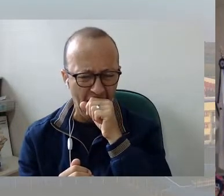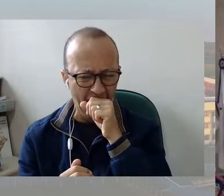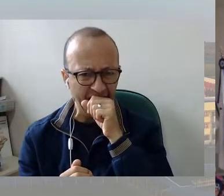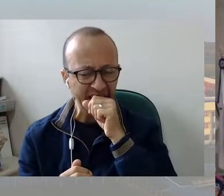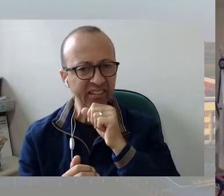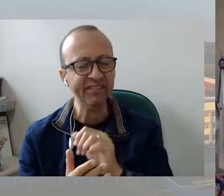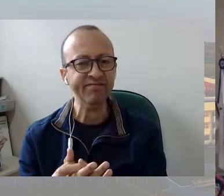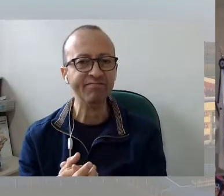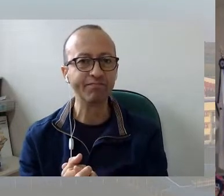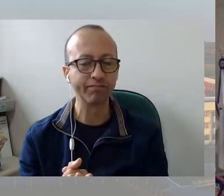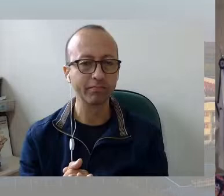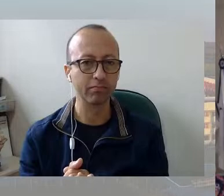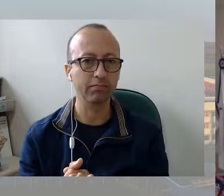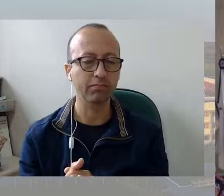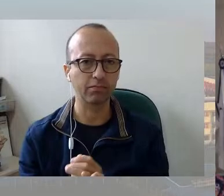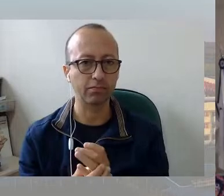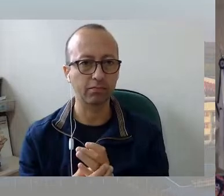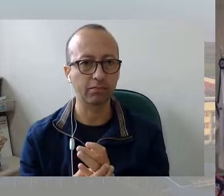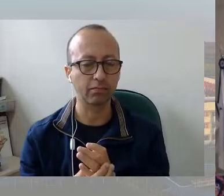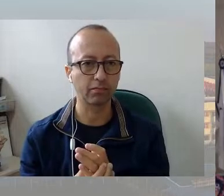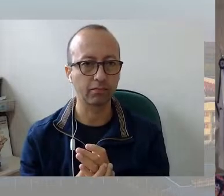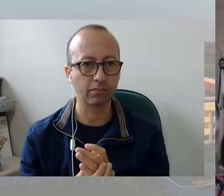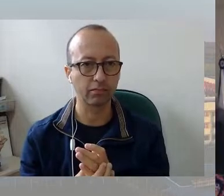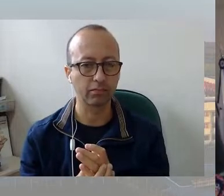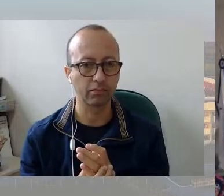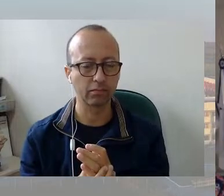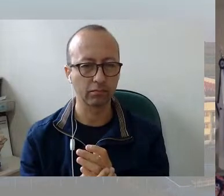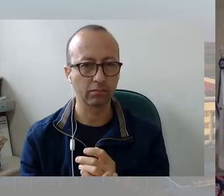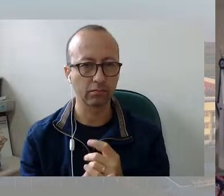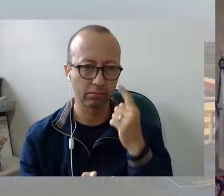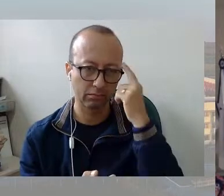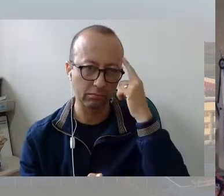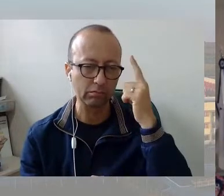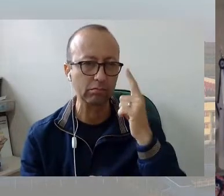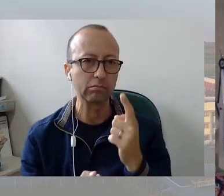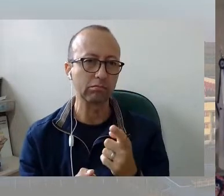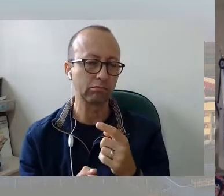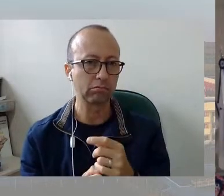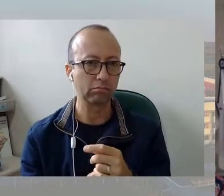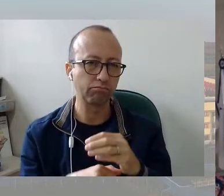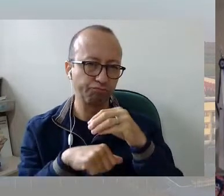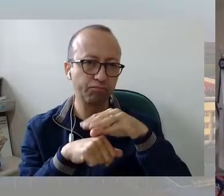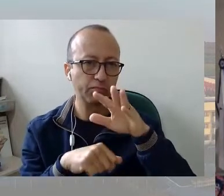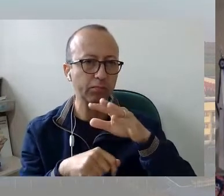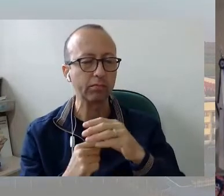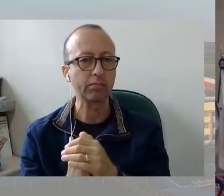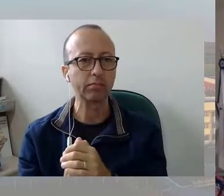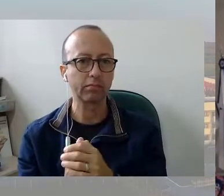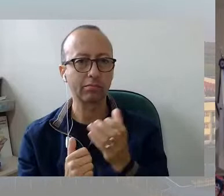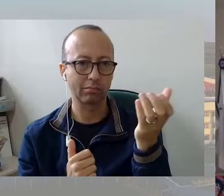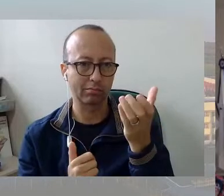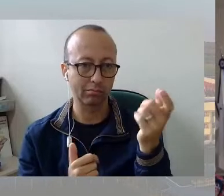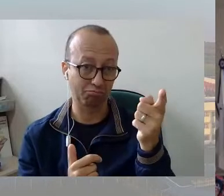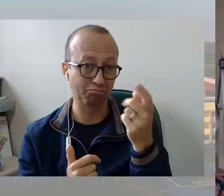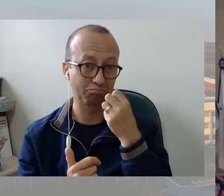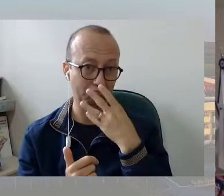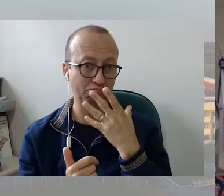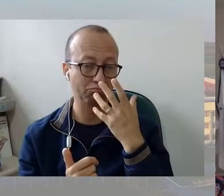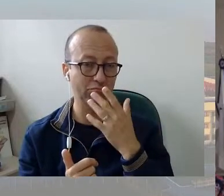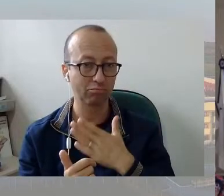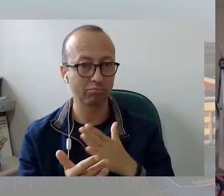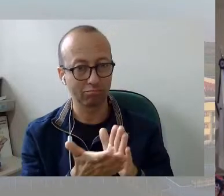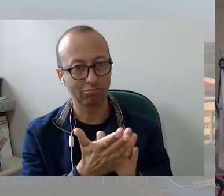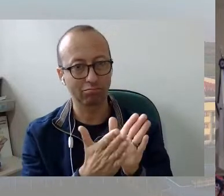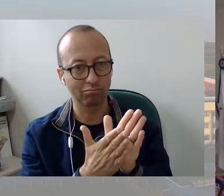Eu gostaria também de fazer uma sugestão. Eu acho, parabenizo o campus que se dispôs